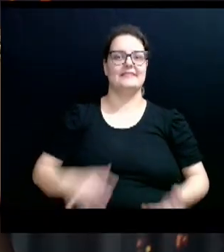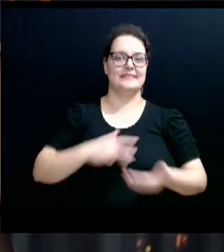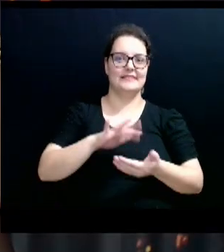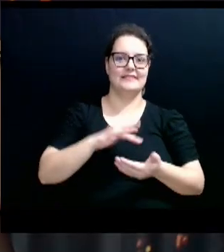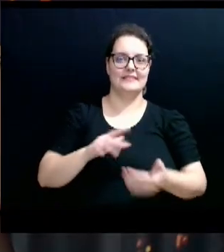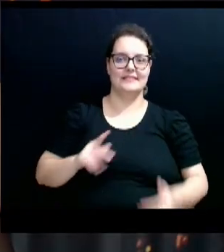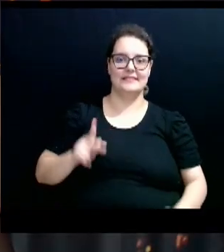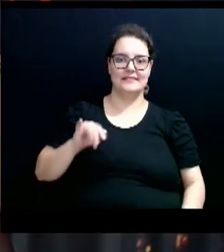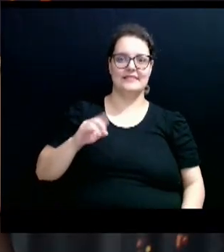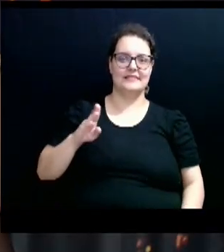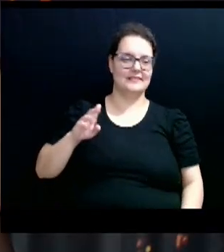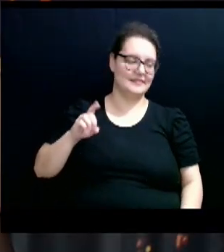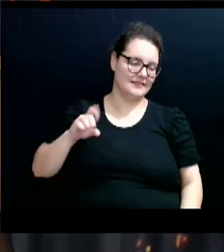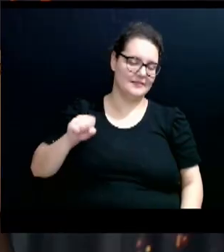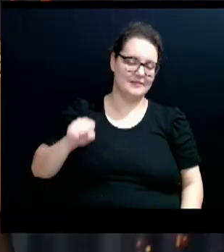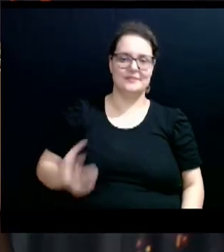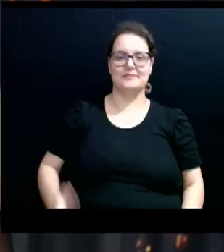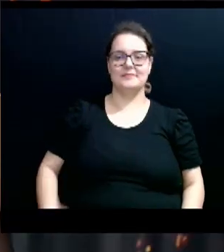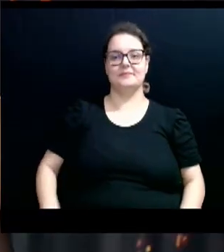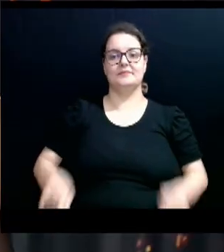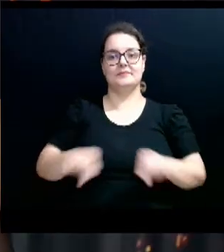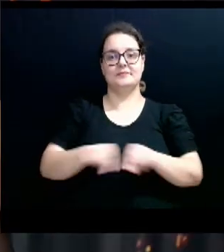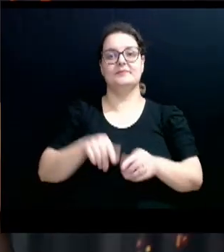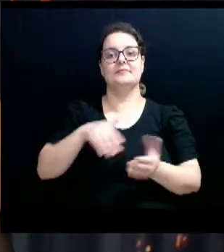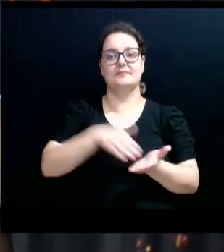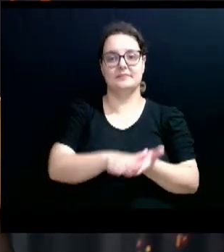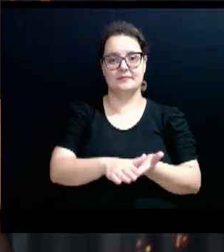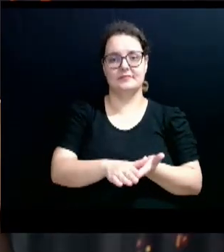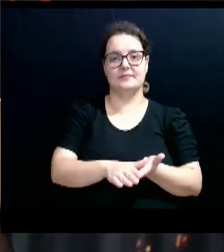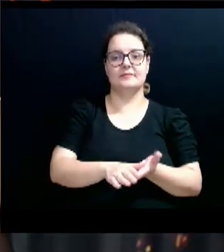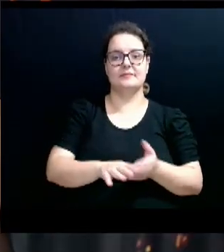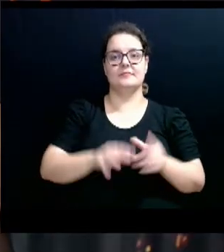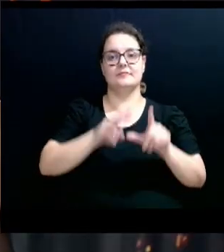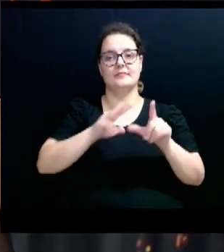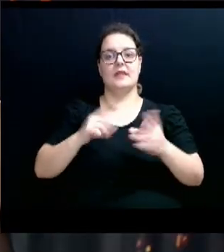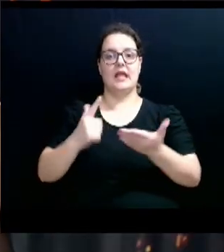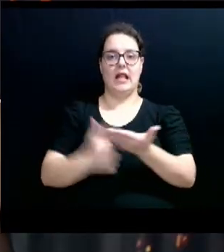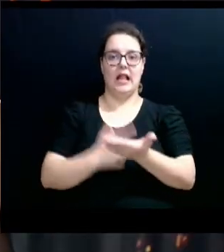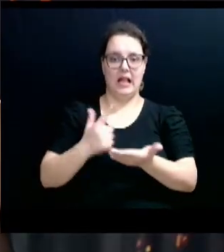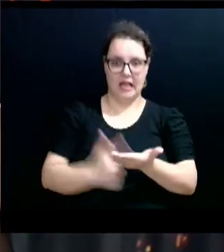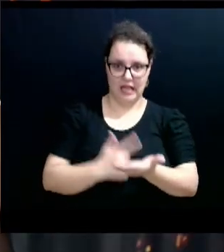afim, mas também o formato impresso, a seção do